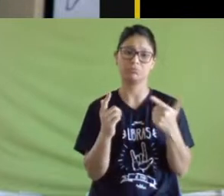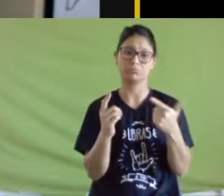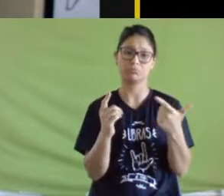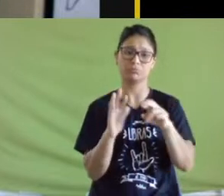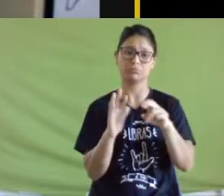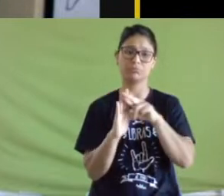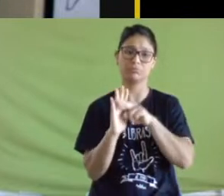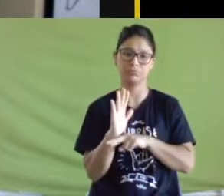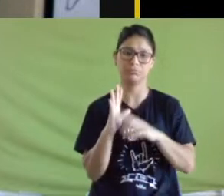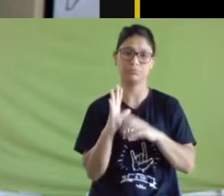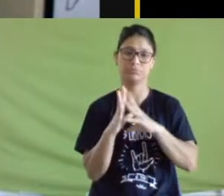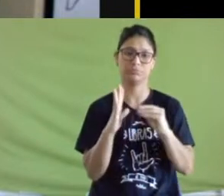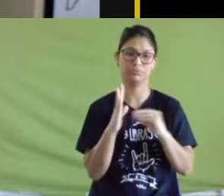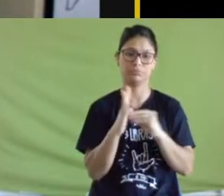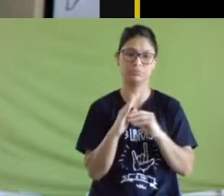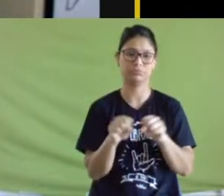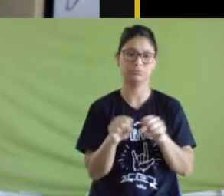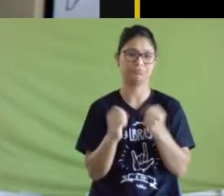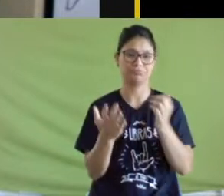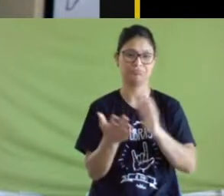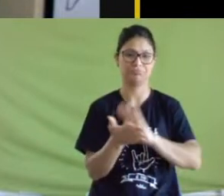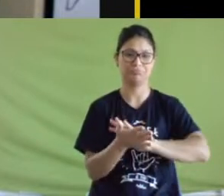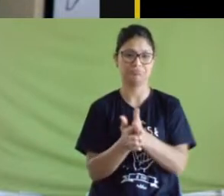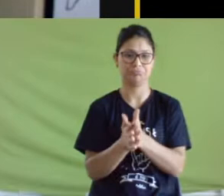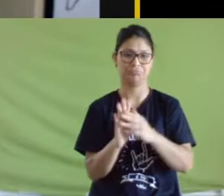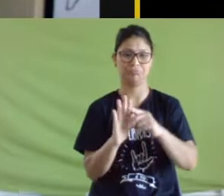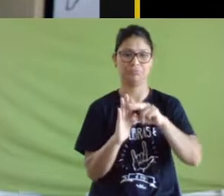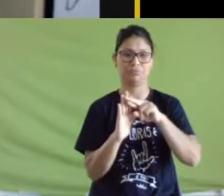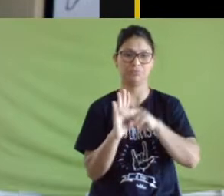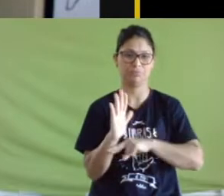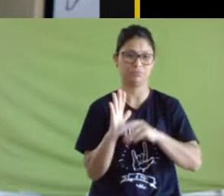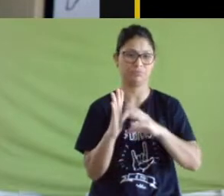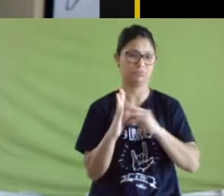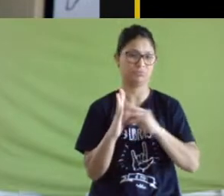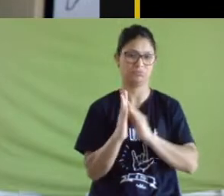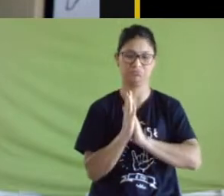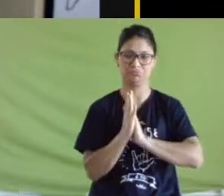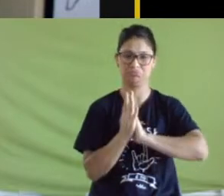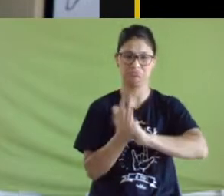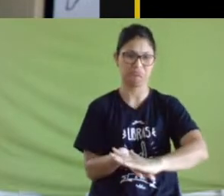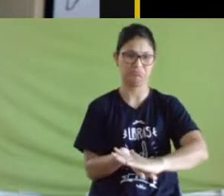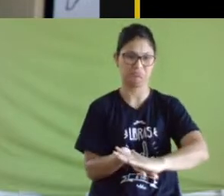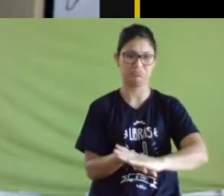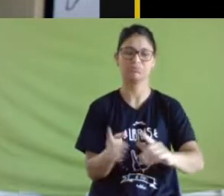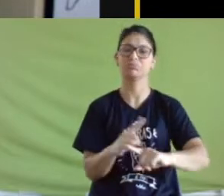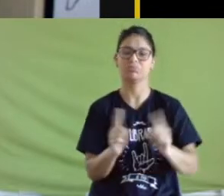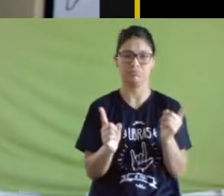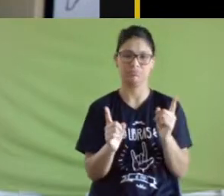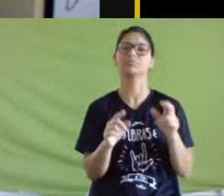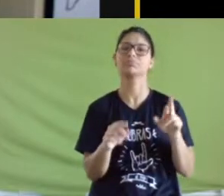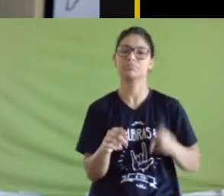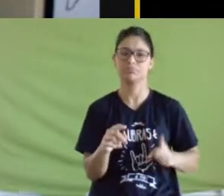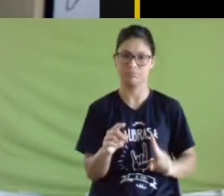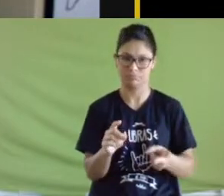Eles destroem as regras, eles destroem os modelos, mas eles continuam usando lugares.